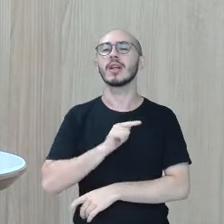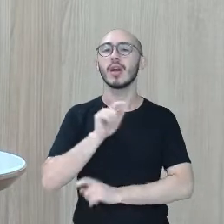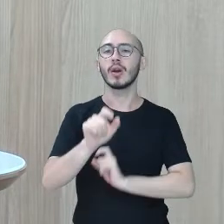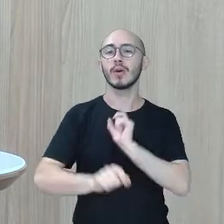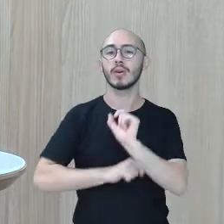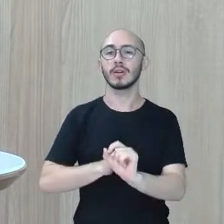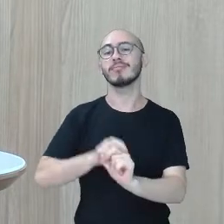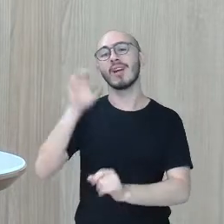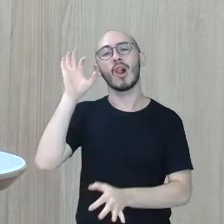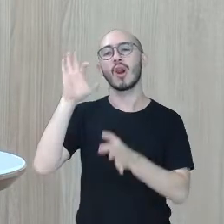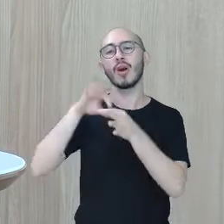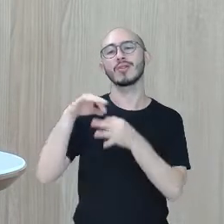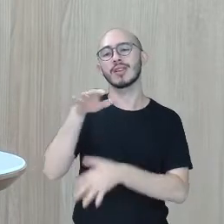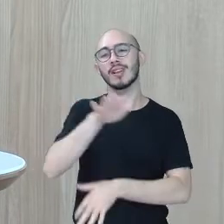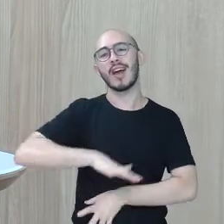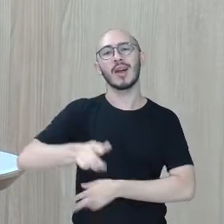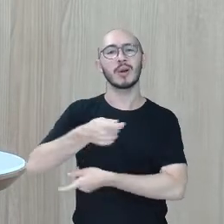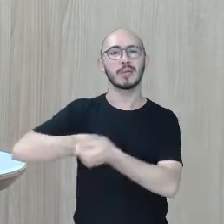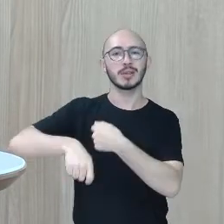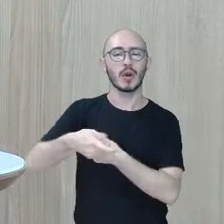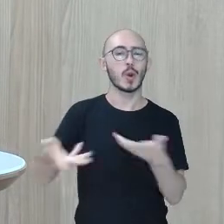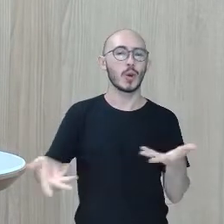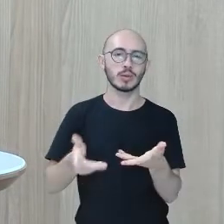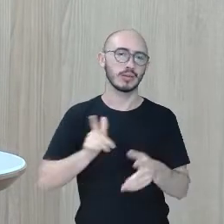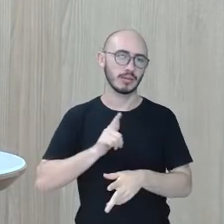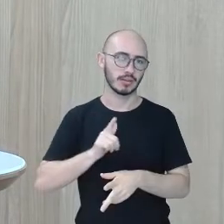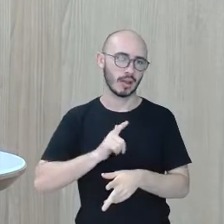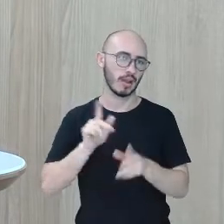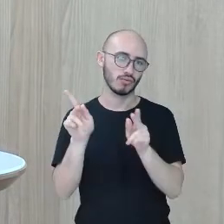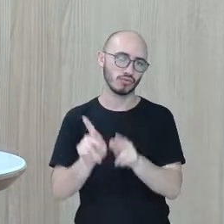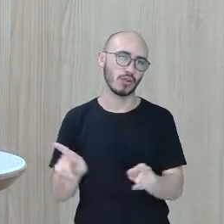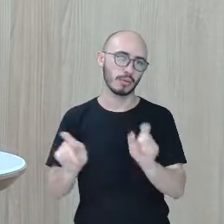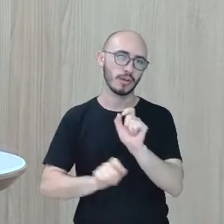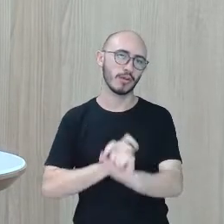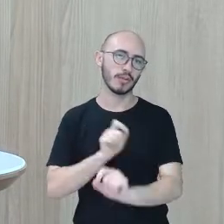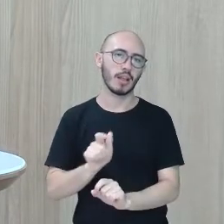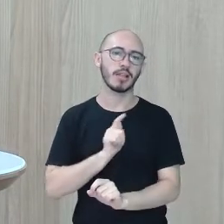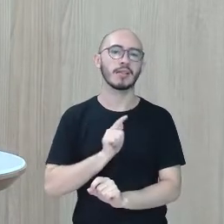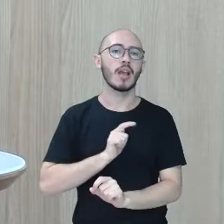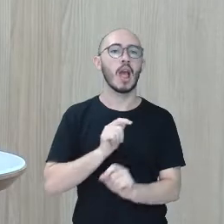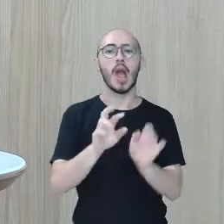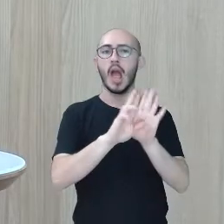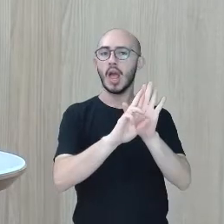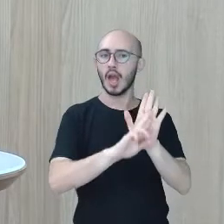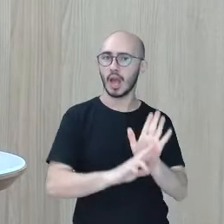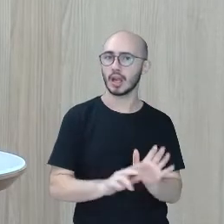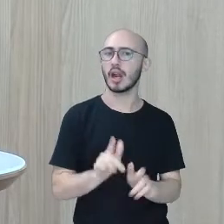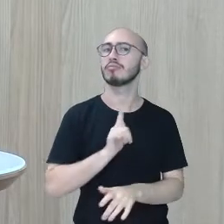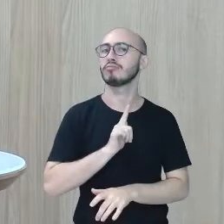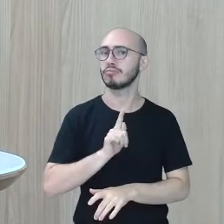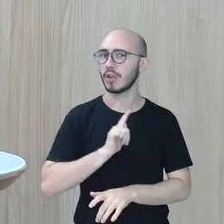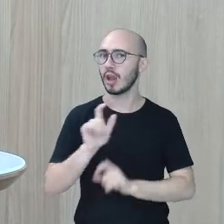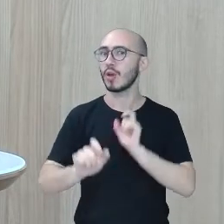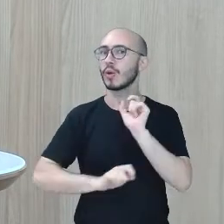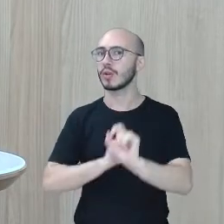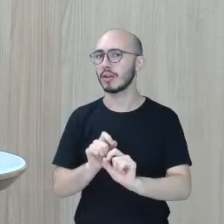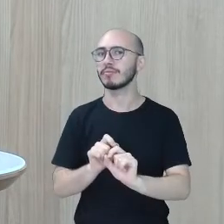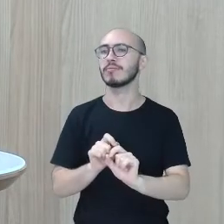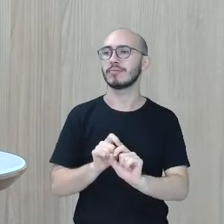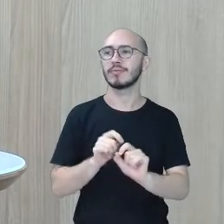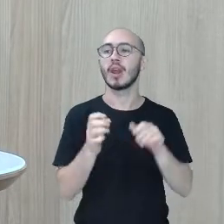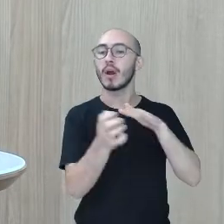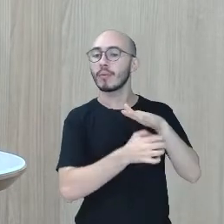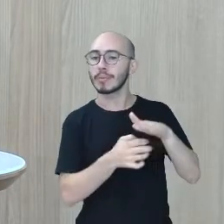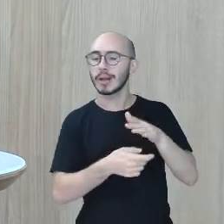falou, hoje a gente tem um shopping center, um mercado que tem as regras da própria empresa que administra, tal, mas é uma coisa